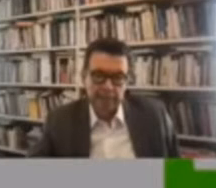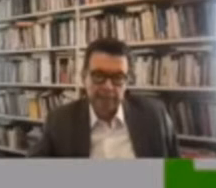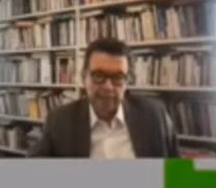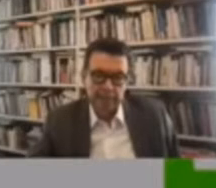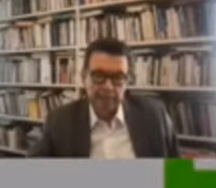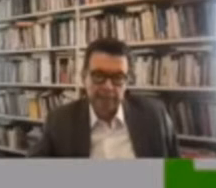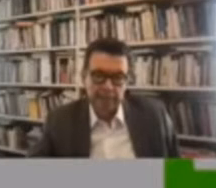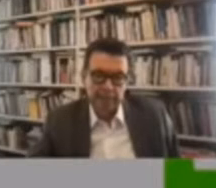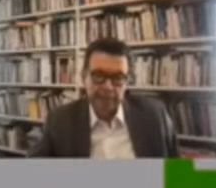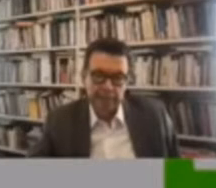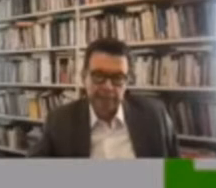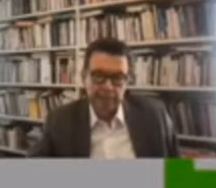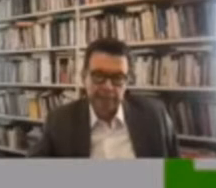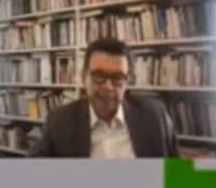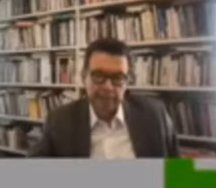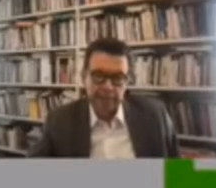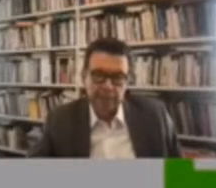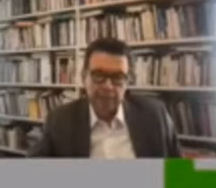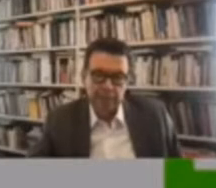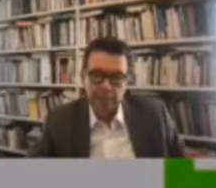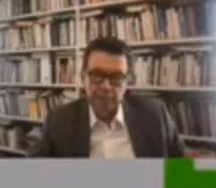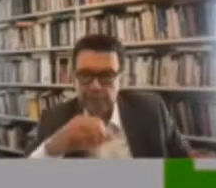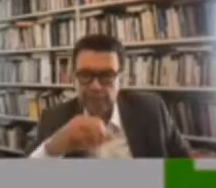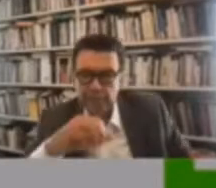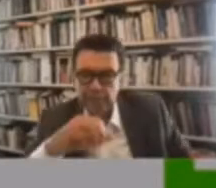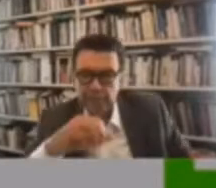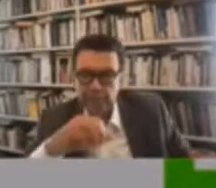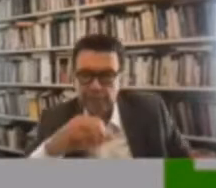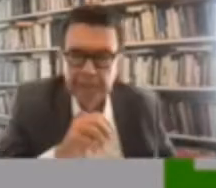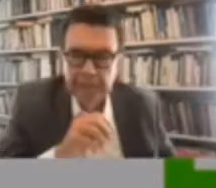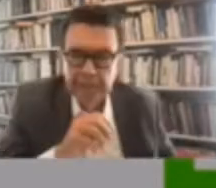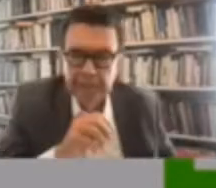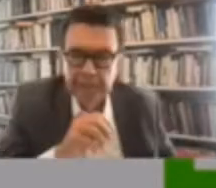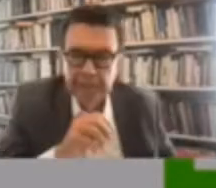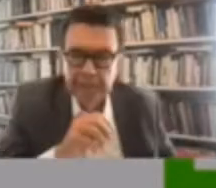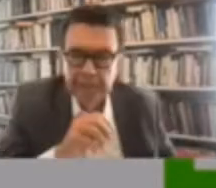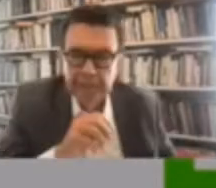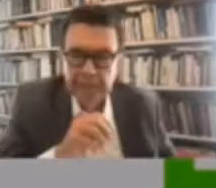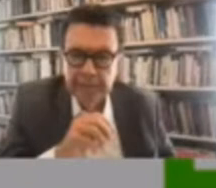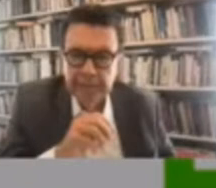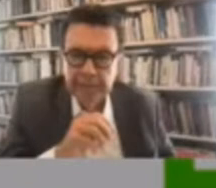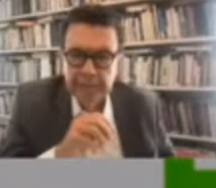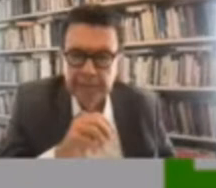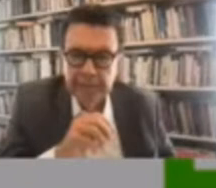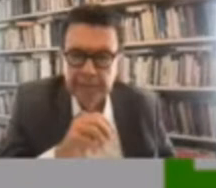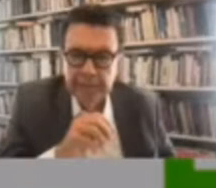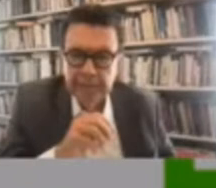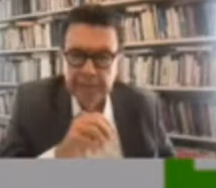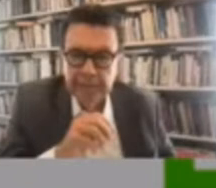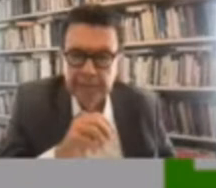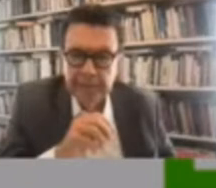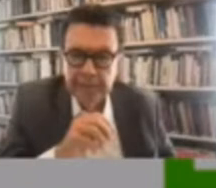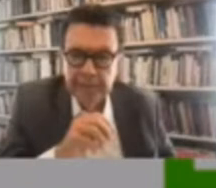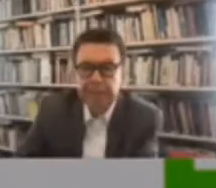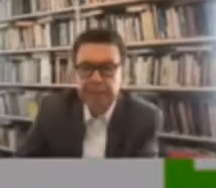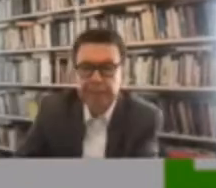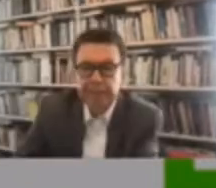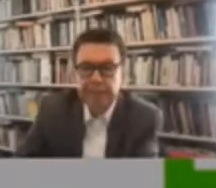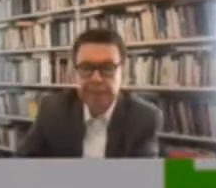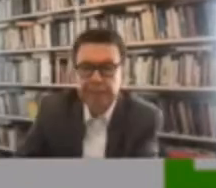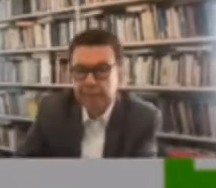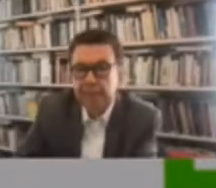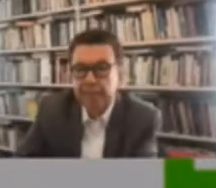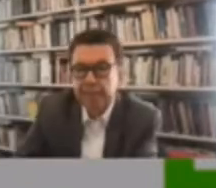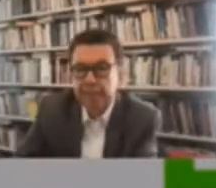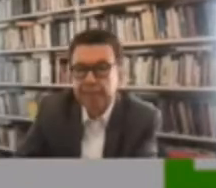E, graças a Deus, isso está mudando. Tem gestores, como o prefeito aqui acabou da fala do prefeito, sensibilizado com essa questão. E hoje, em